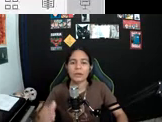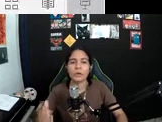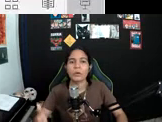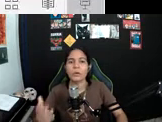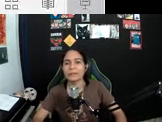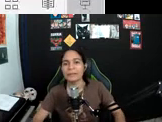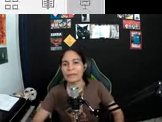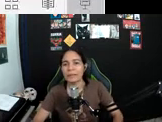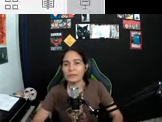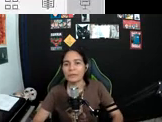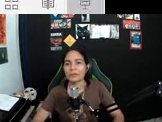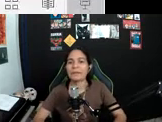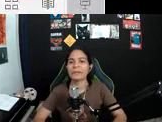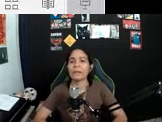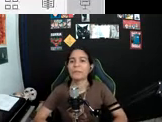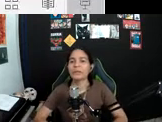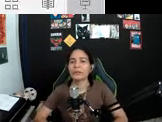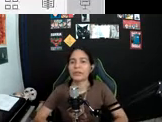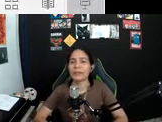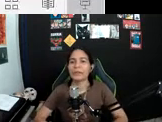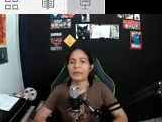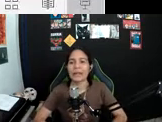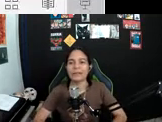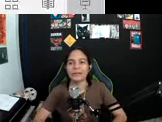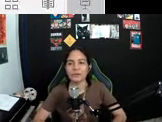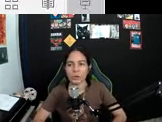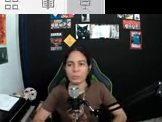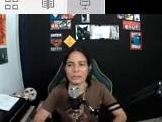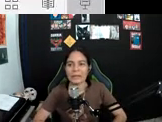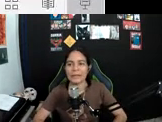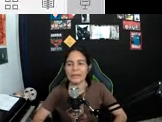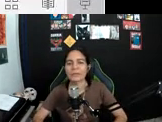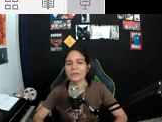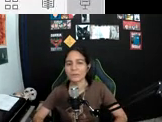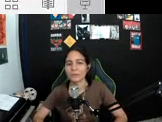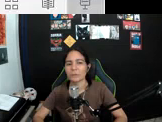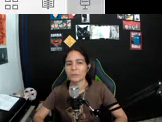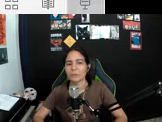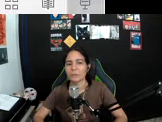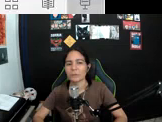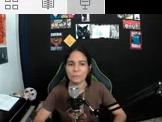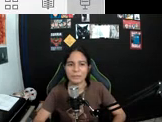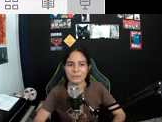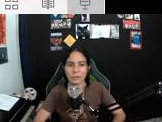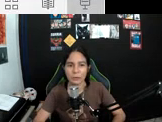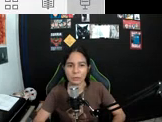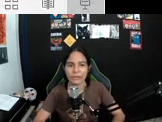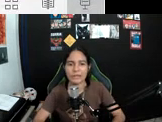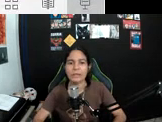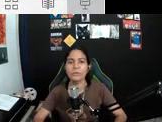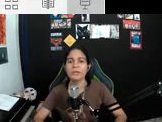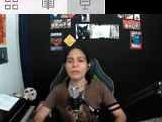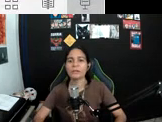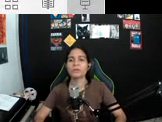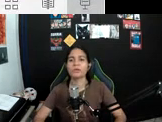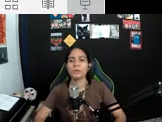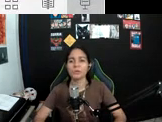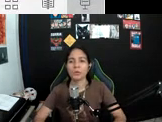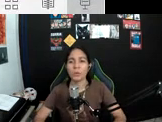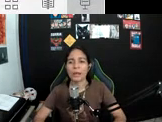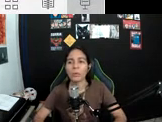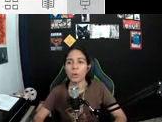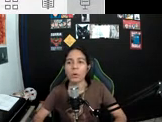E aí, considerando que deve ser mantida a isonomia entre os profissionais da equipe de saúde e que o